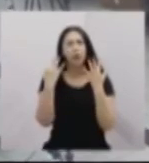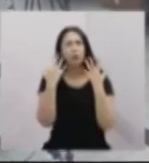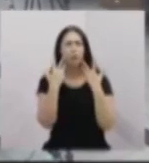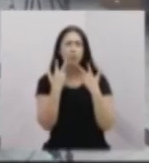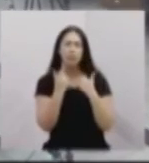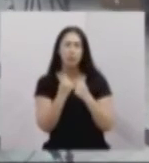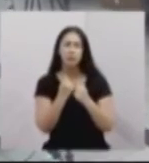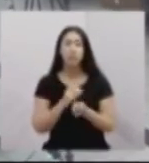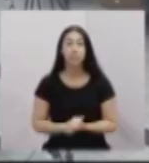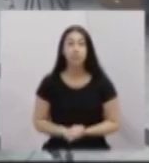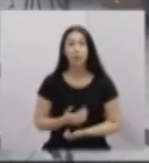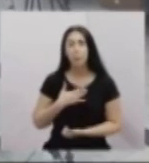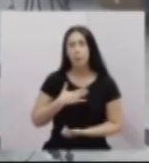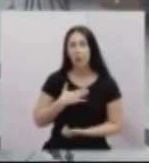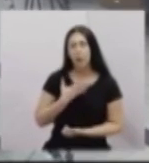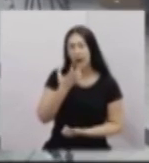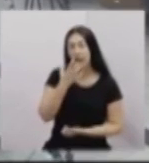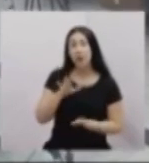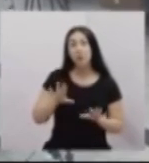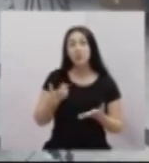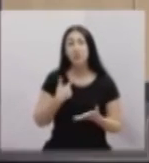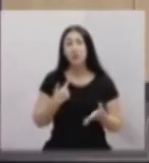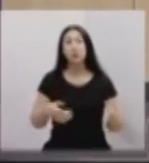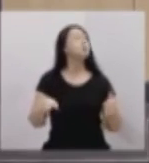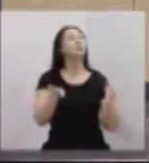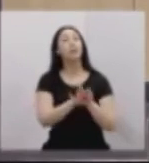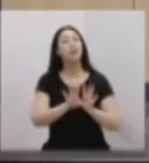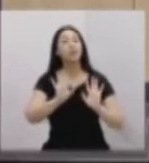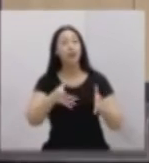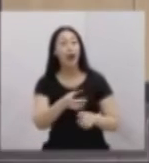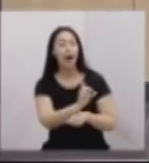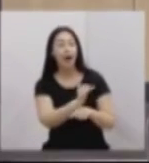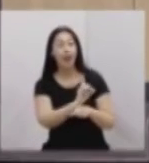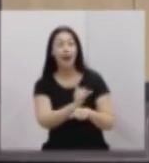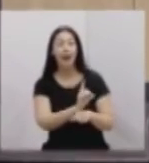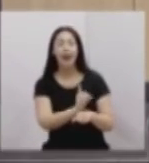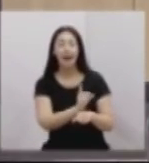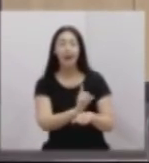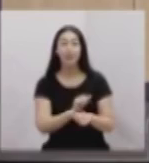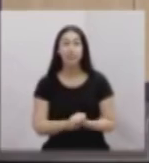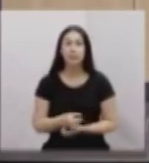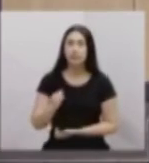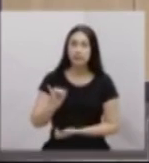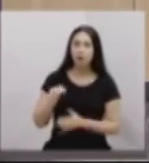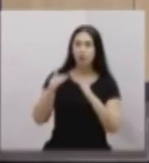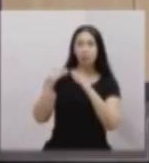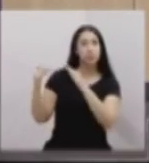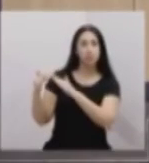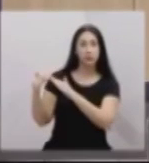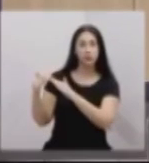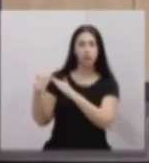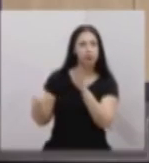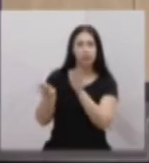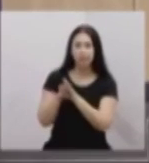né? O meu de casa, quando chega na porta, ele já sabe quem é. Se o vizinho chegar lá no apartamento, ele não